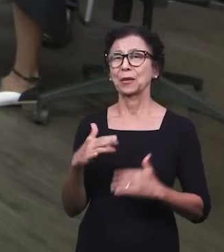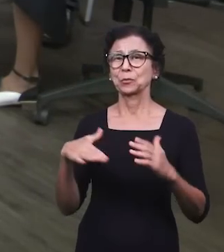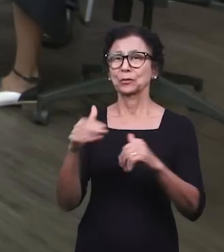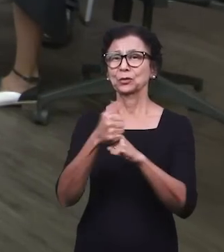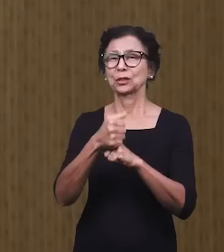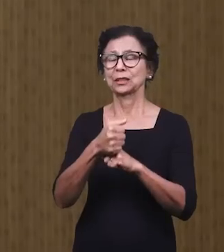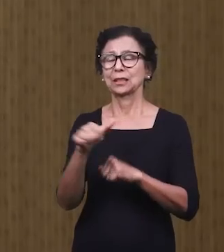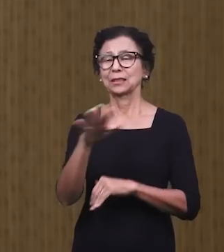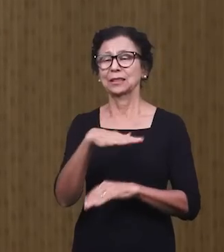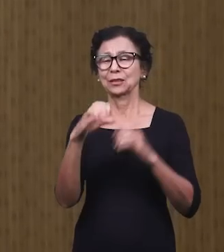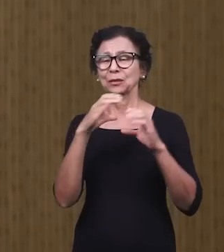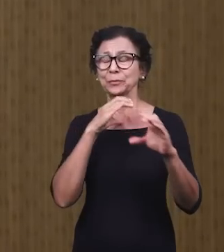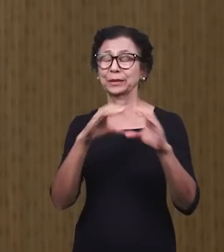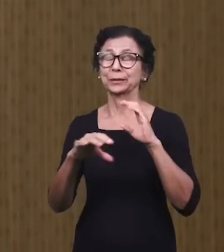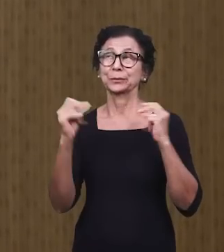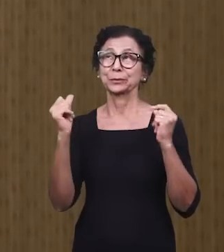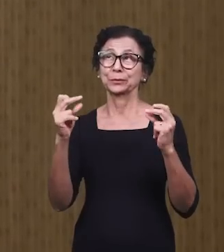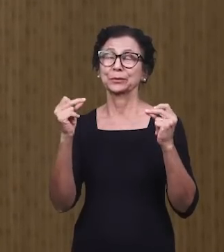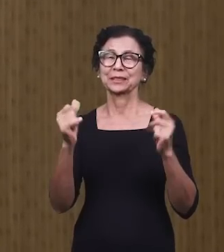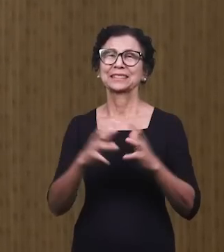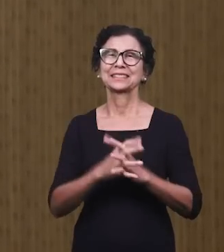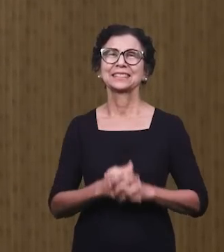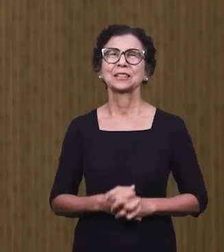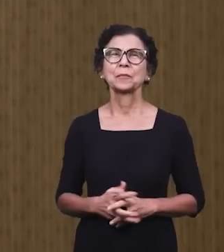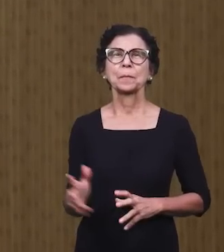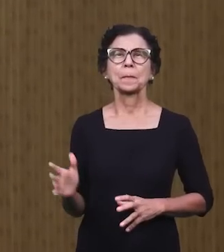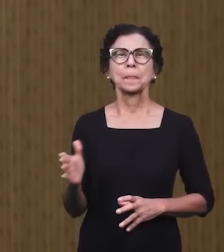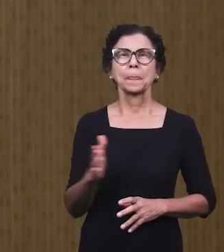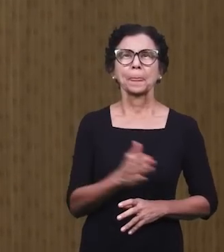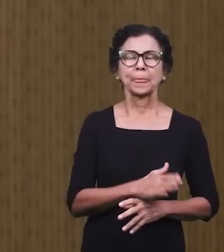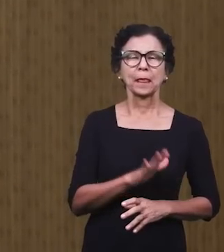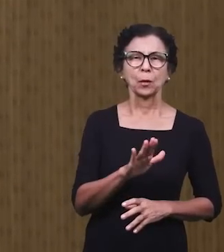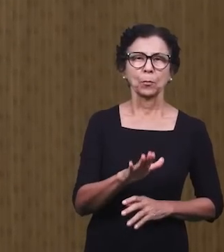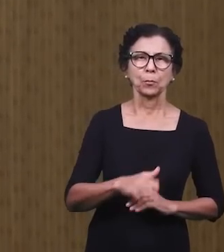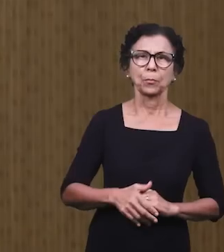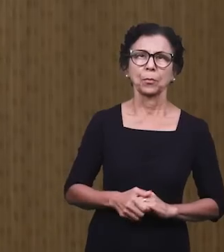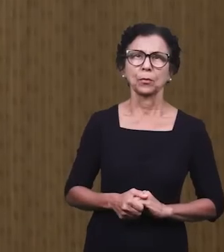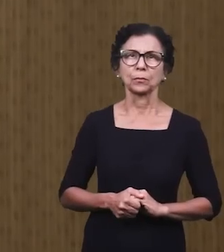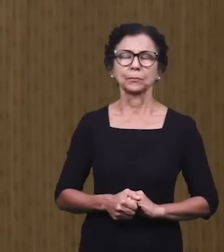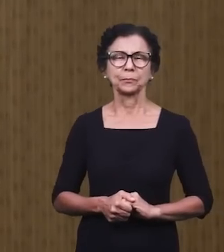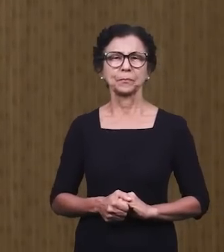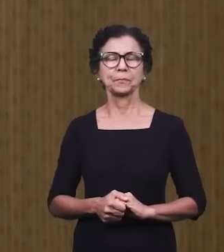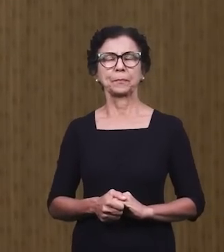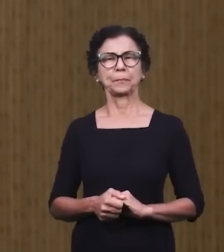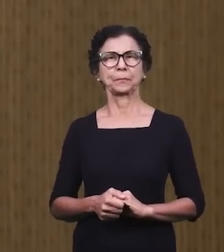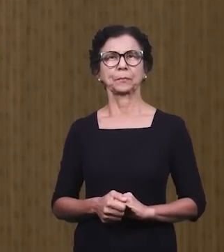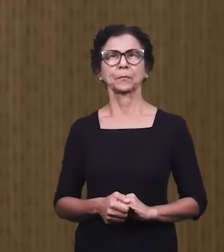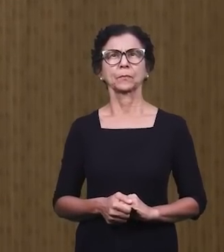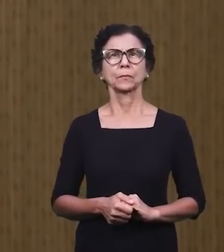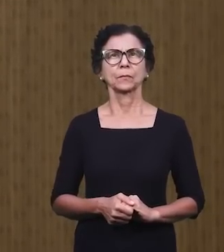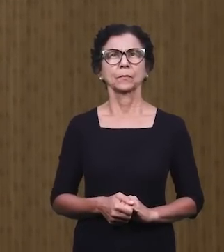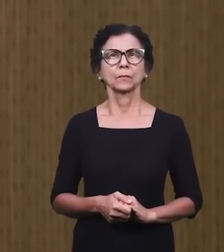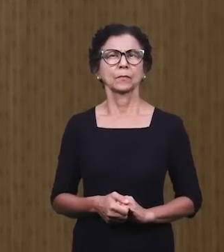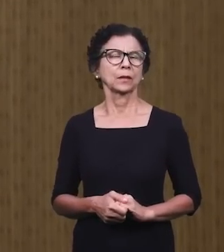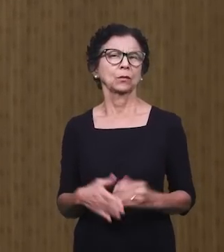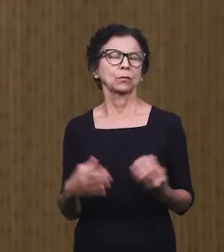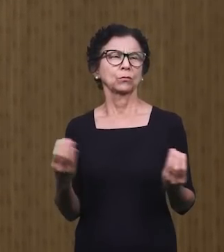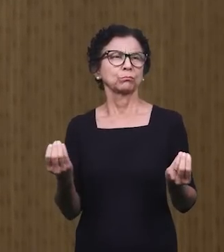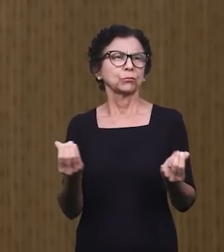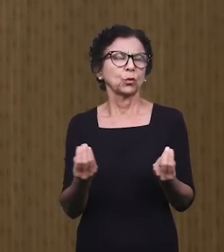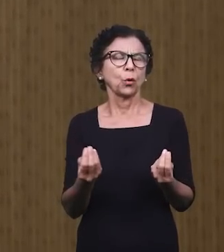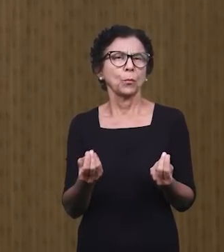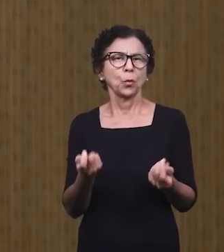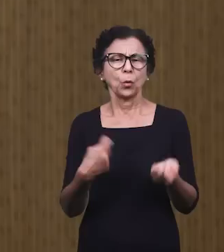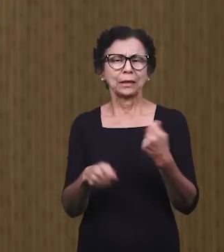E para dar uma breve introdução, às vezes alguém está assistindo e não sabe muito bem o que é isso, vida